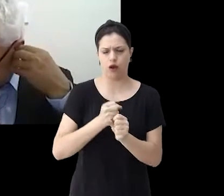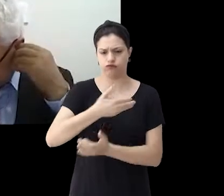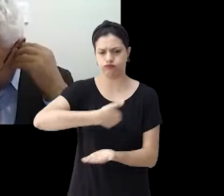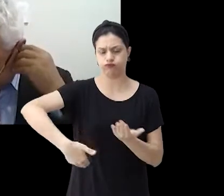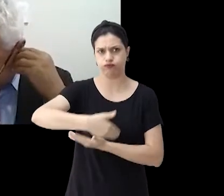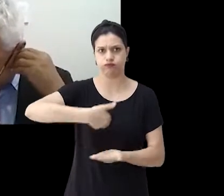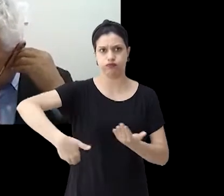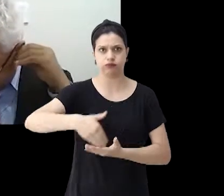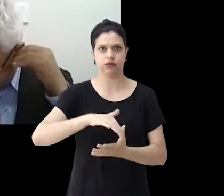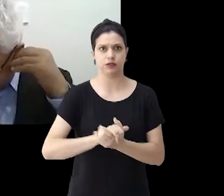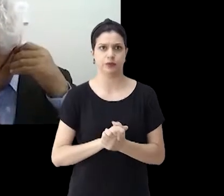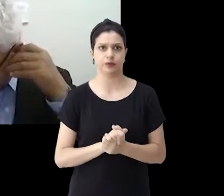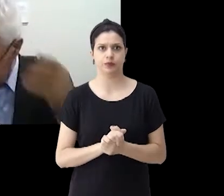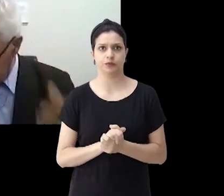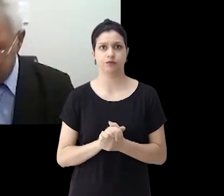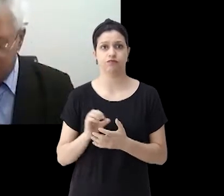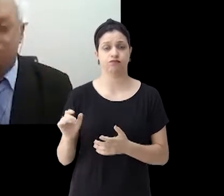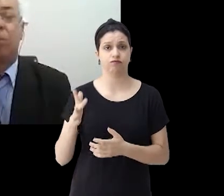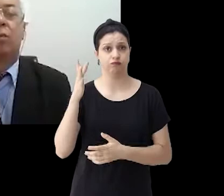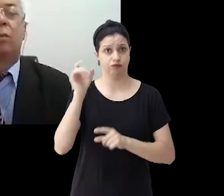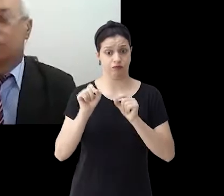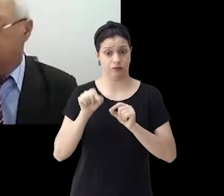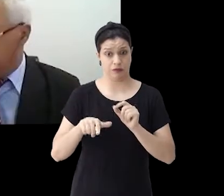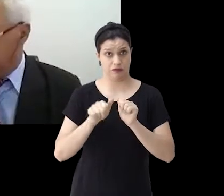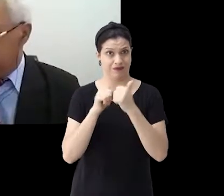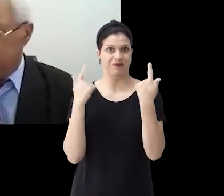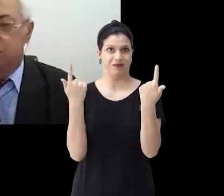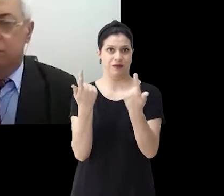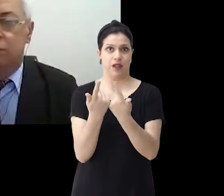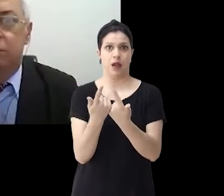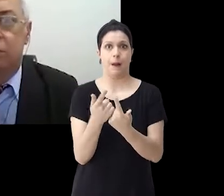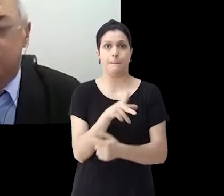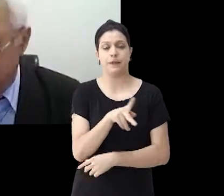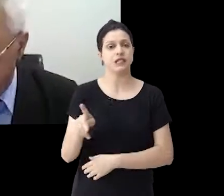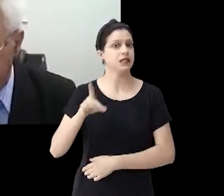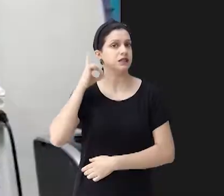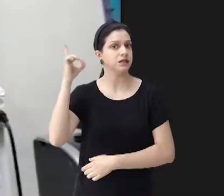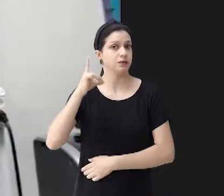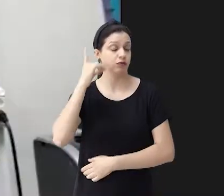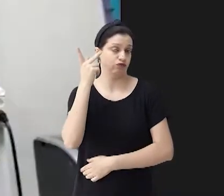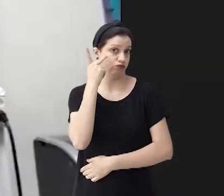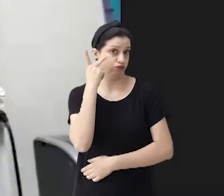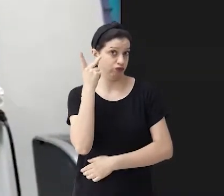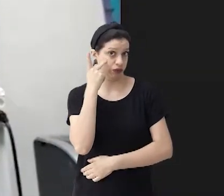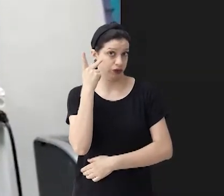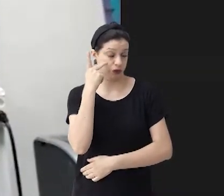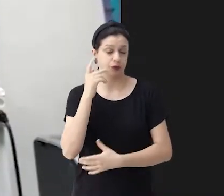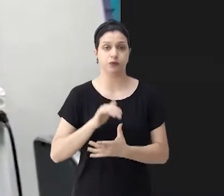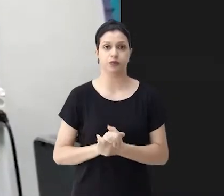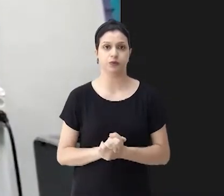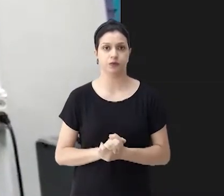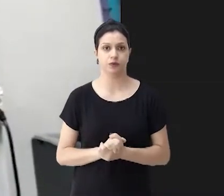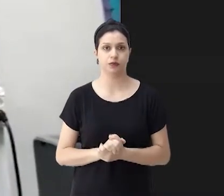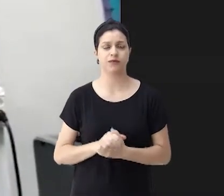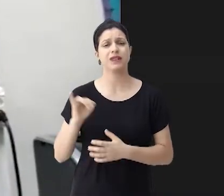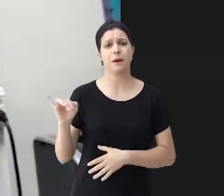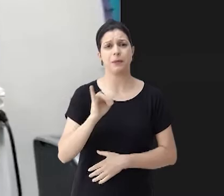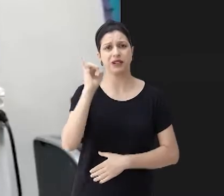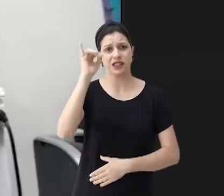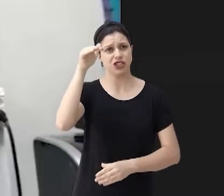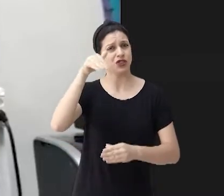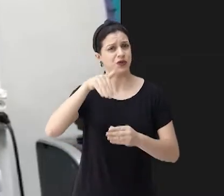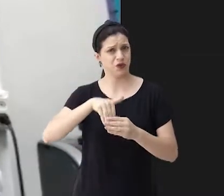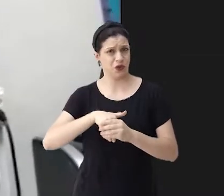5 anos com a categoria, juntamente com a Comissão de Educação da Casa de Leis, presidida pelo deputado Pedro Kemp.